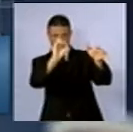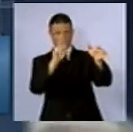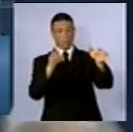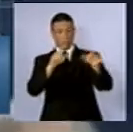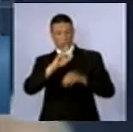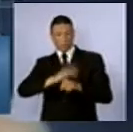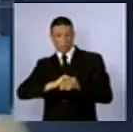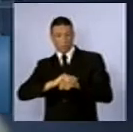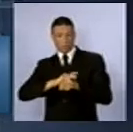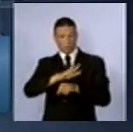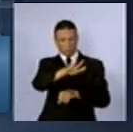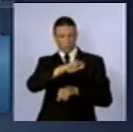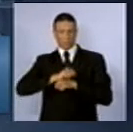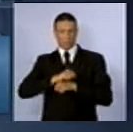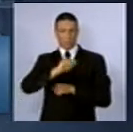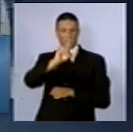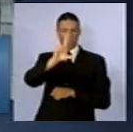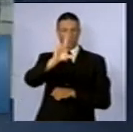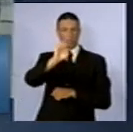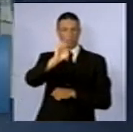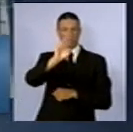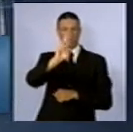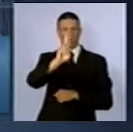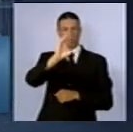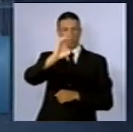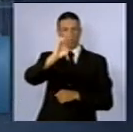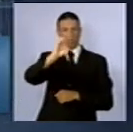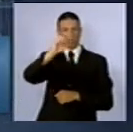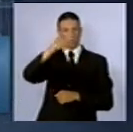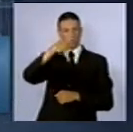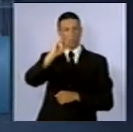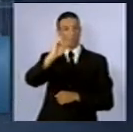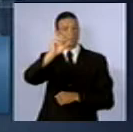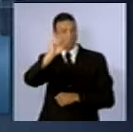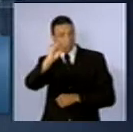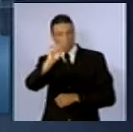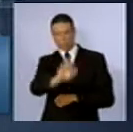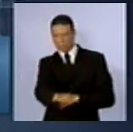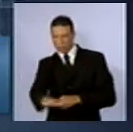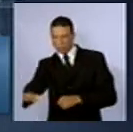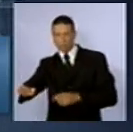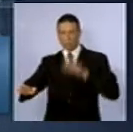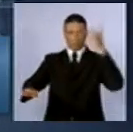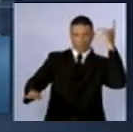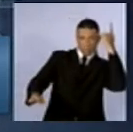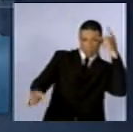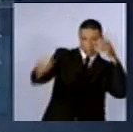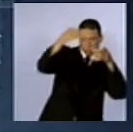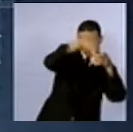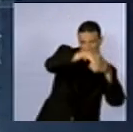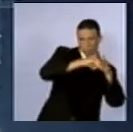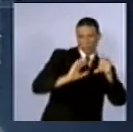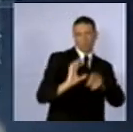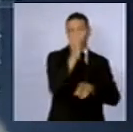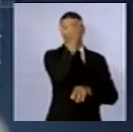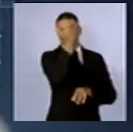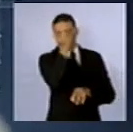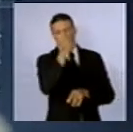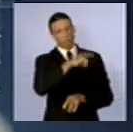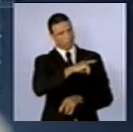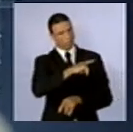leucemia linfocítica aguda em crianças no Estado de São Paulo Esse estudo ele foi